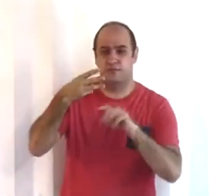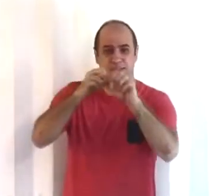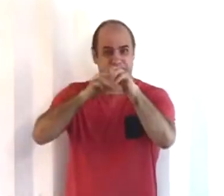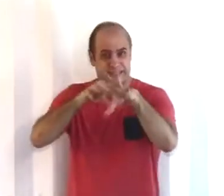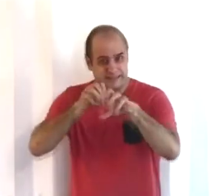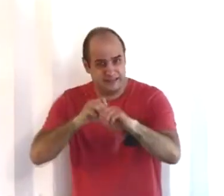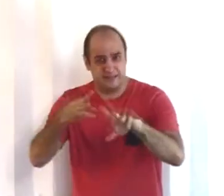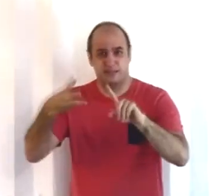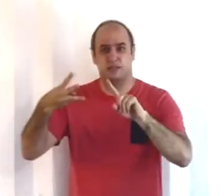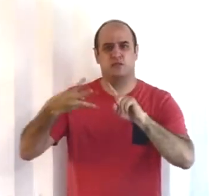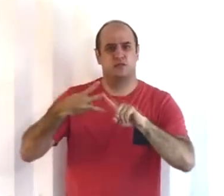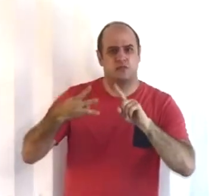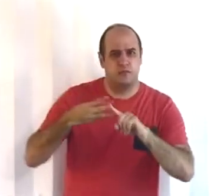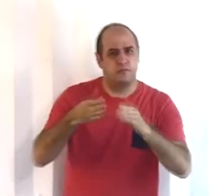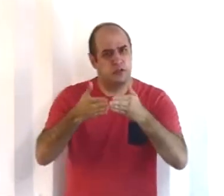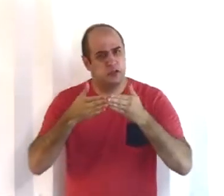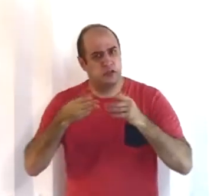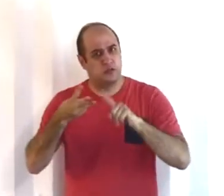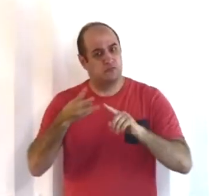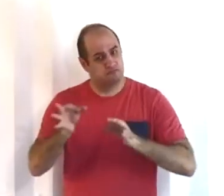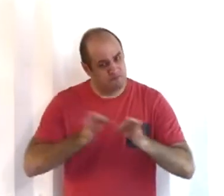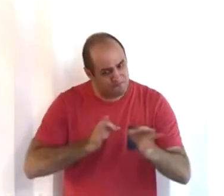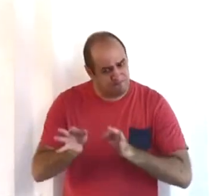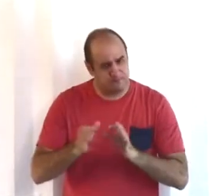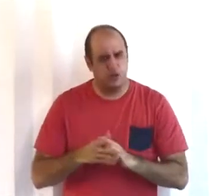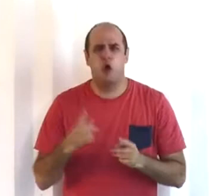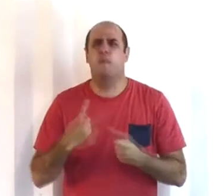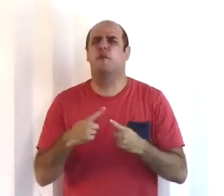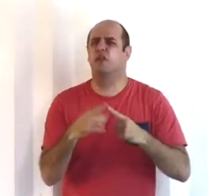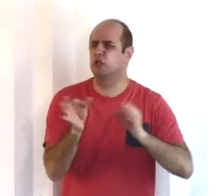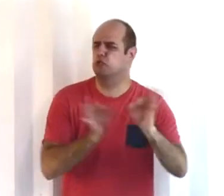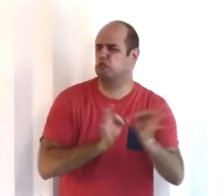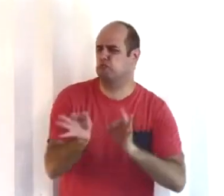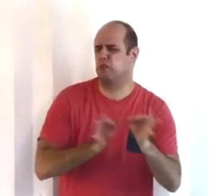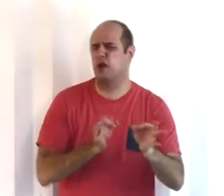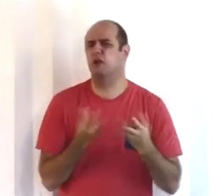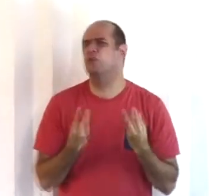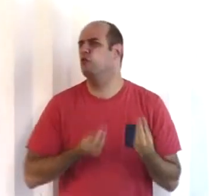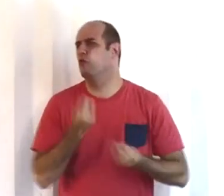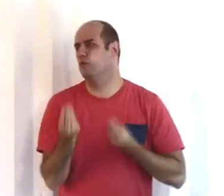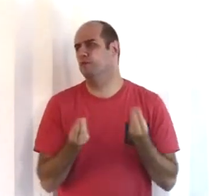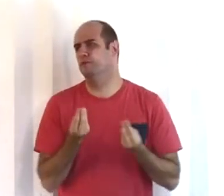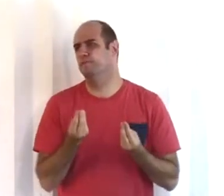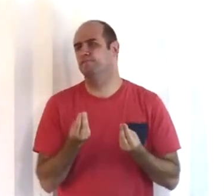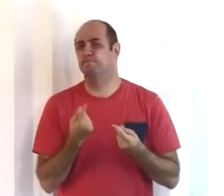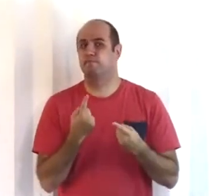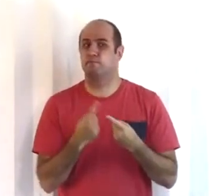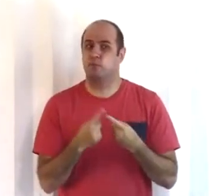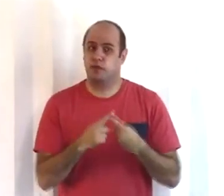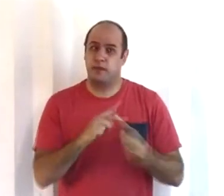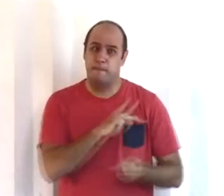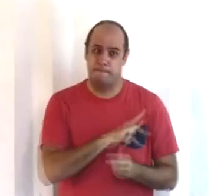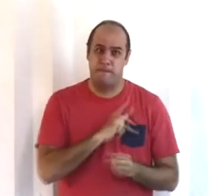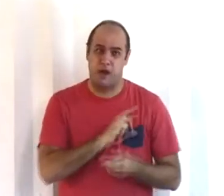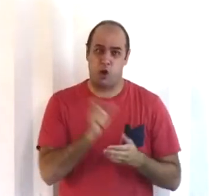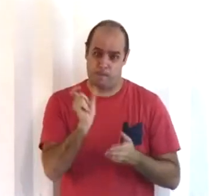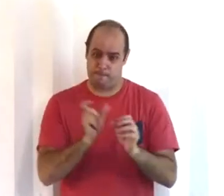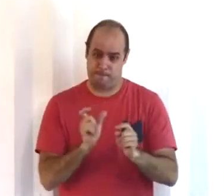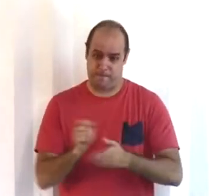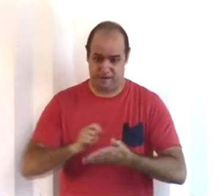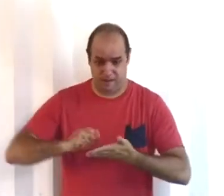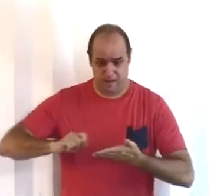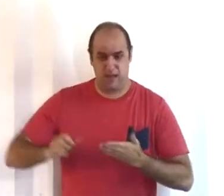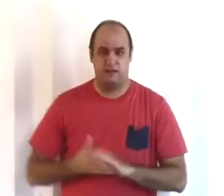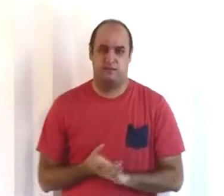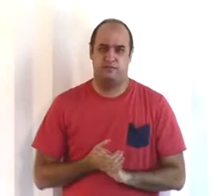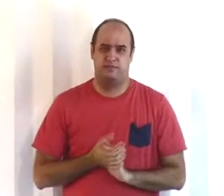instrução, solicitação e exortação. Por que exortação, pastor? Por conta da forma como Paulo escreveu essas palavras. Ele diz,